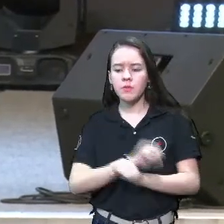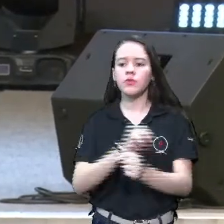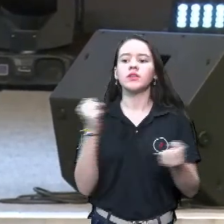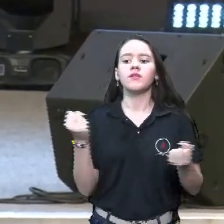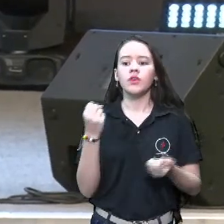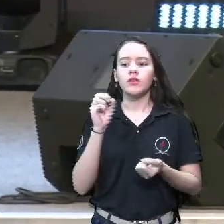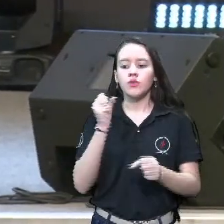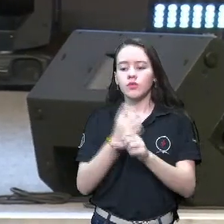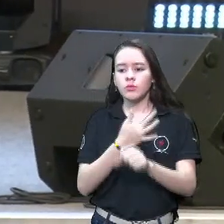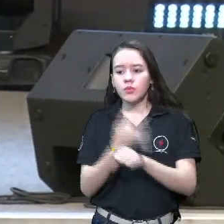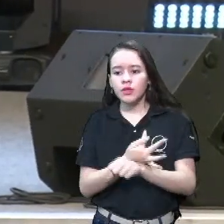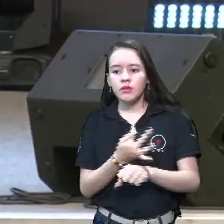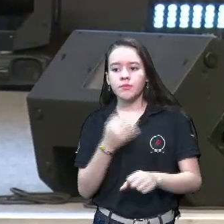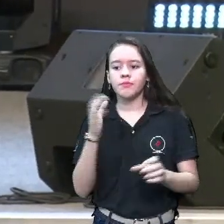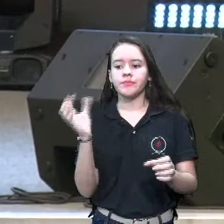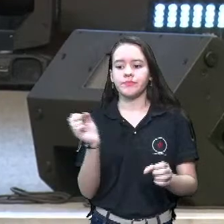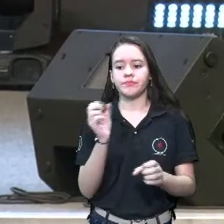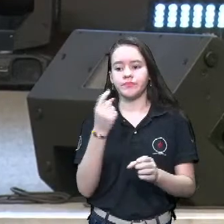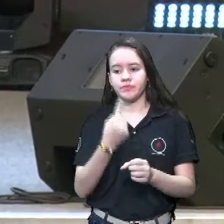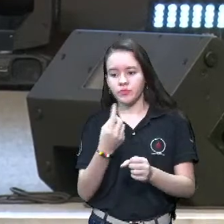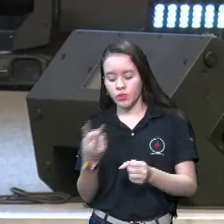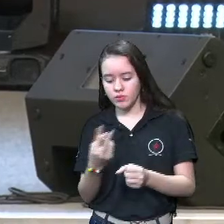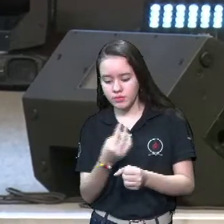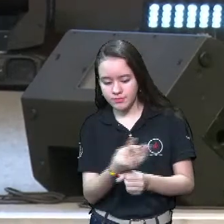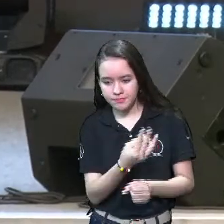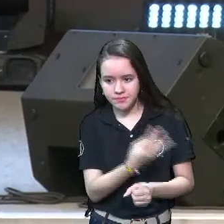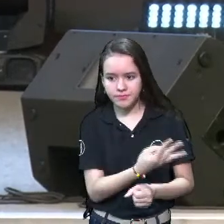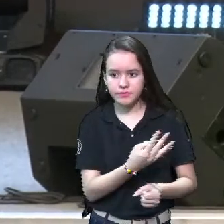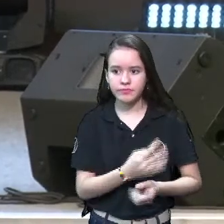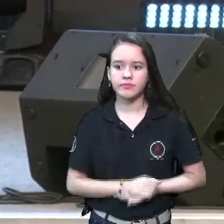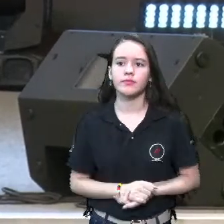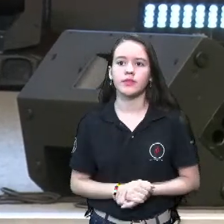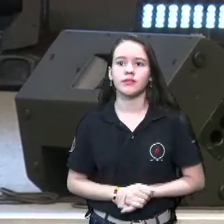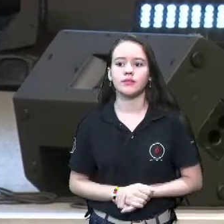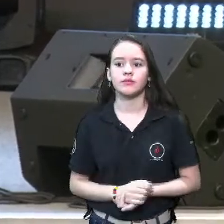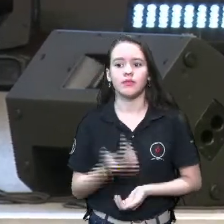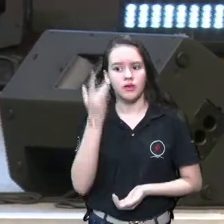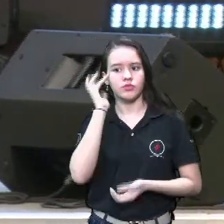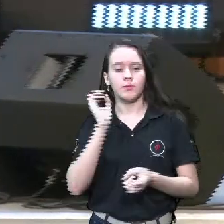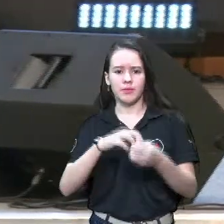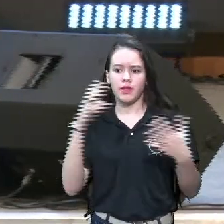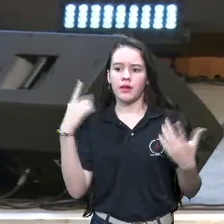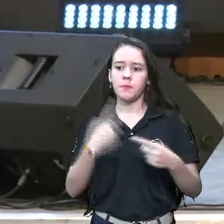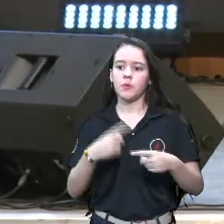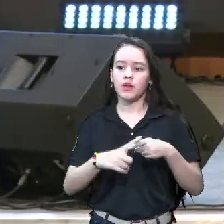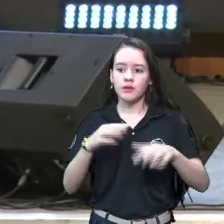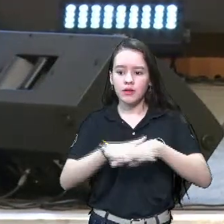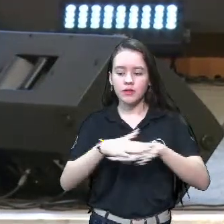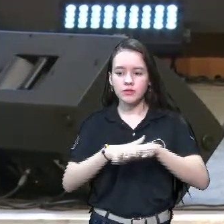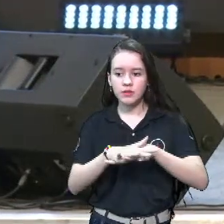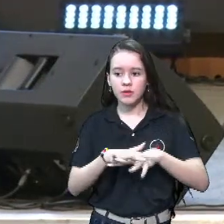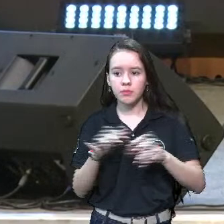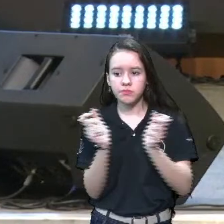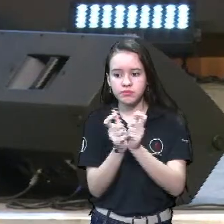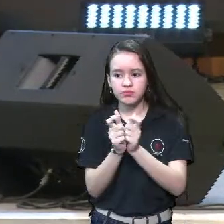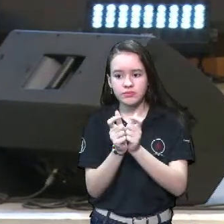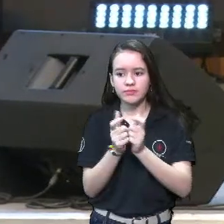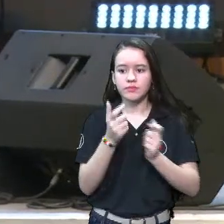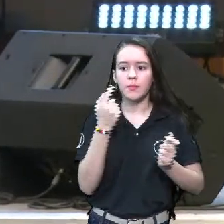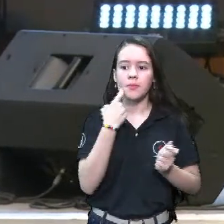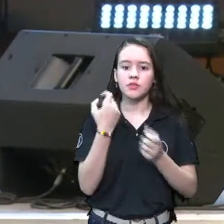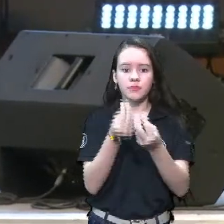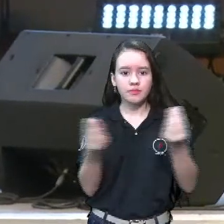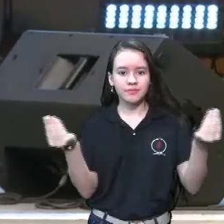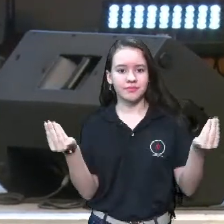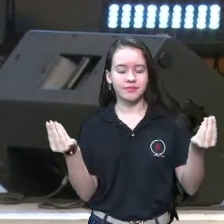isso, vamos contar. E ele começa a contar. É como se ele estivesse falando assim, Marquinhos, eu acho que isso aqui é milagre, porque essa rede é muito pequena para esse tamanho de peixe. Ele diz, e